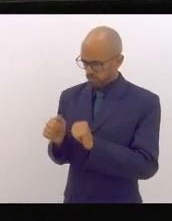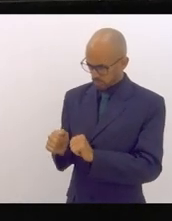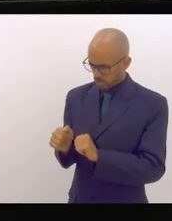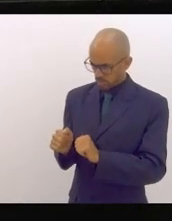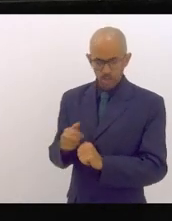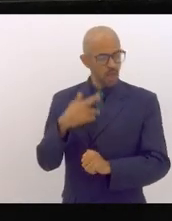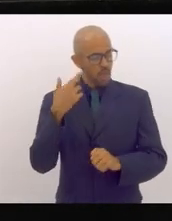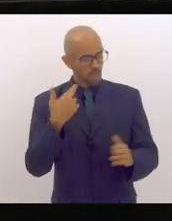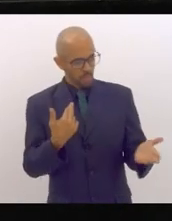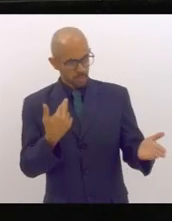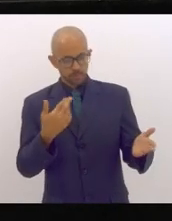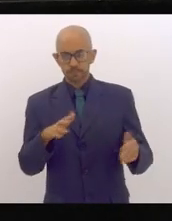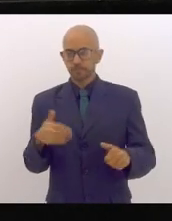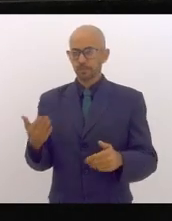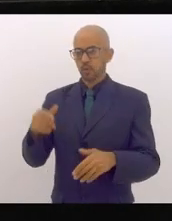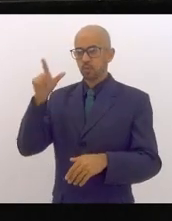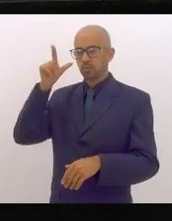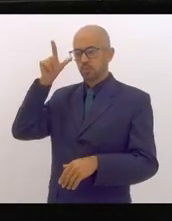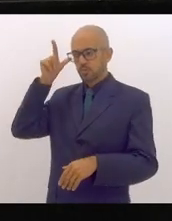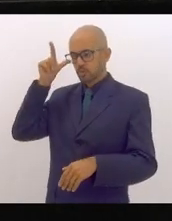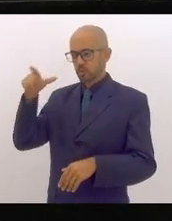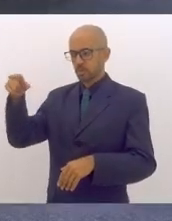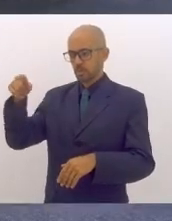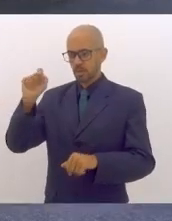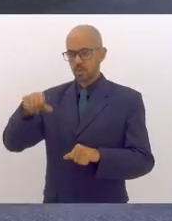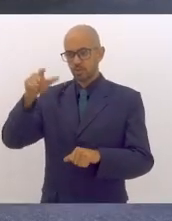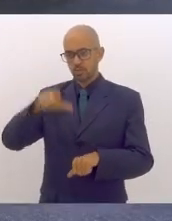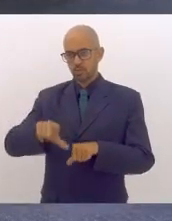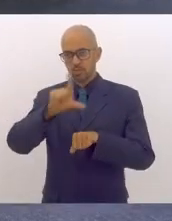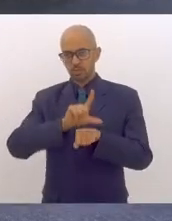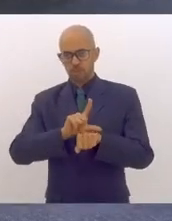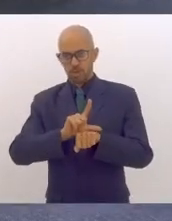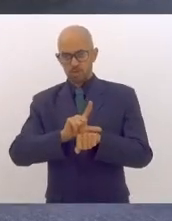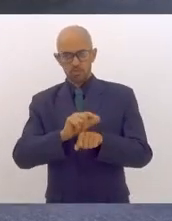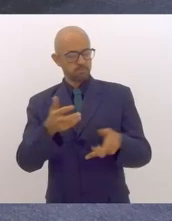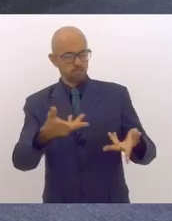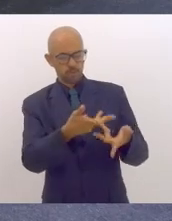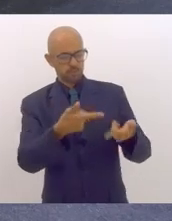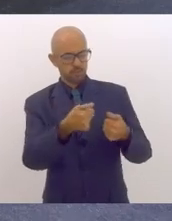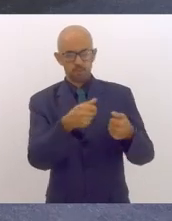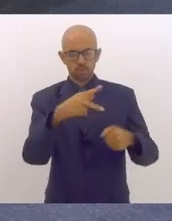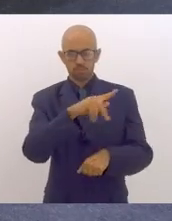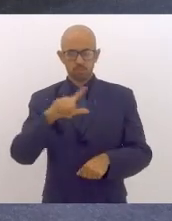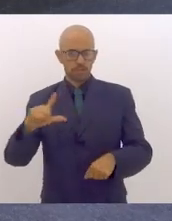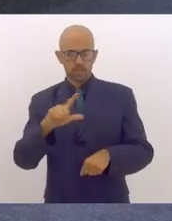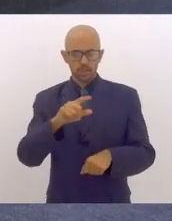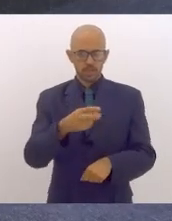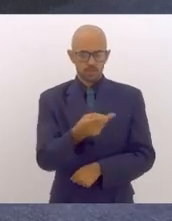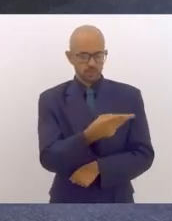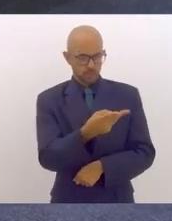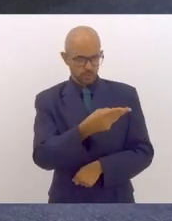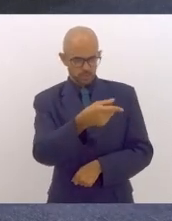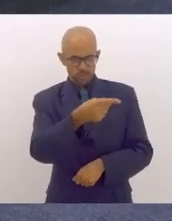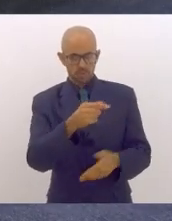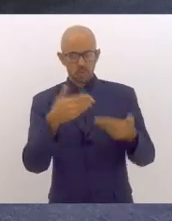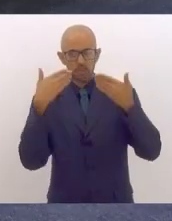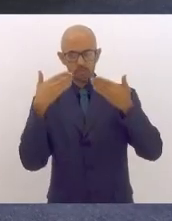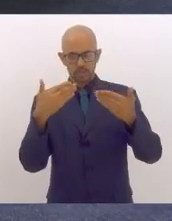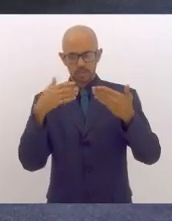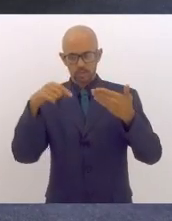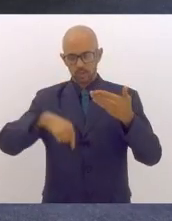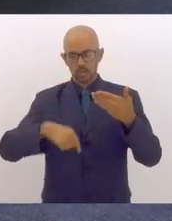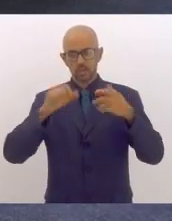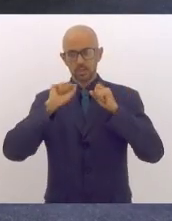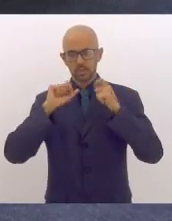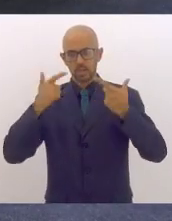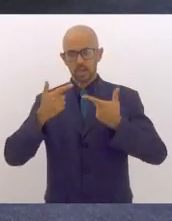Renata. Bom, deputada Lucinha e deputado Luiz Paulo, excelente o projeto que vossas excelências apresentam a esta casa.